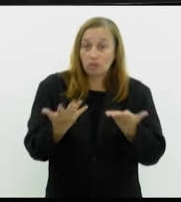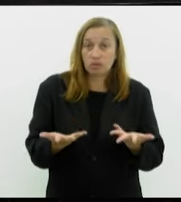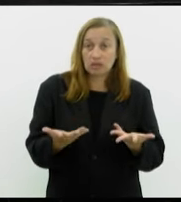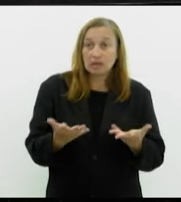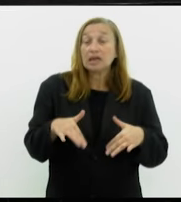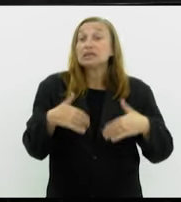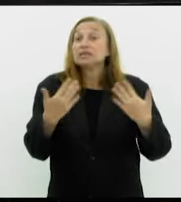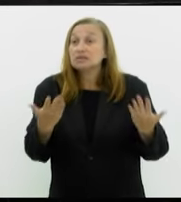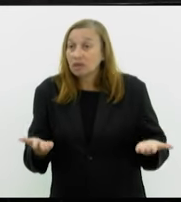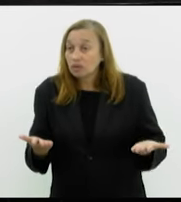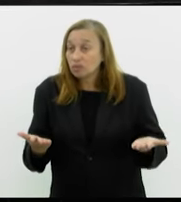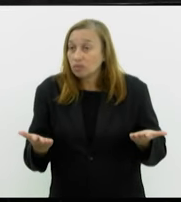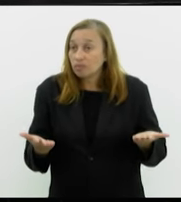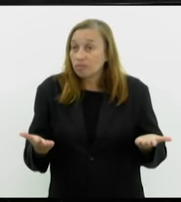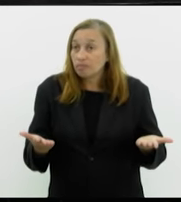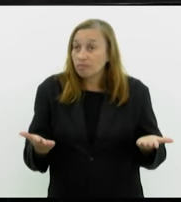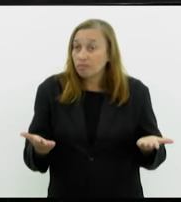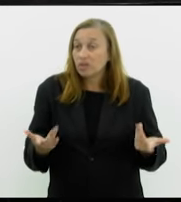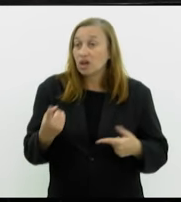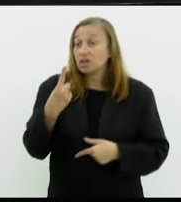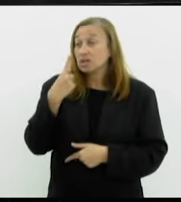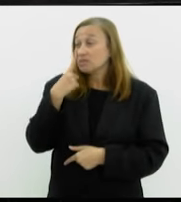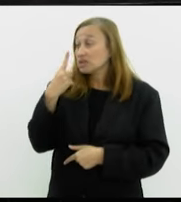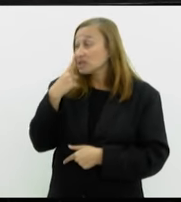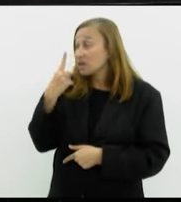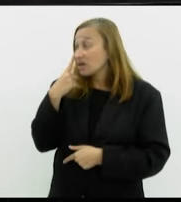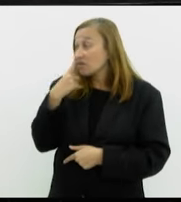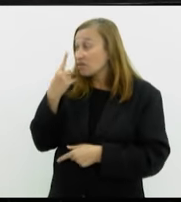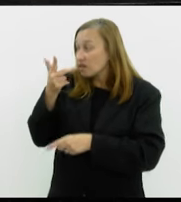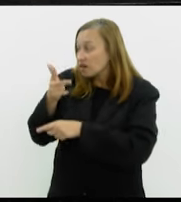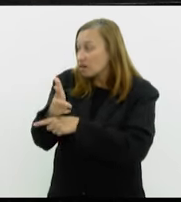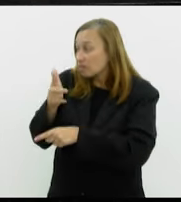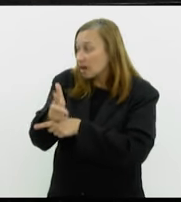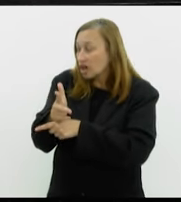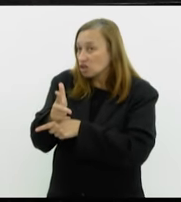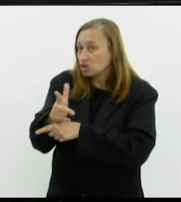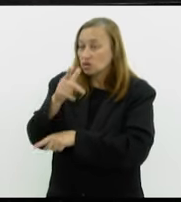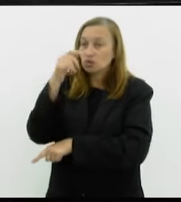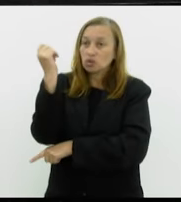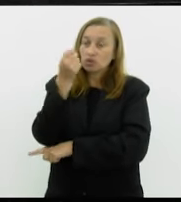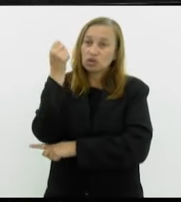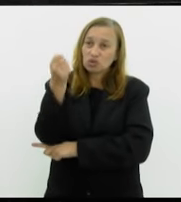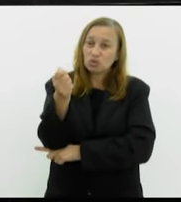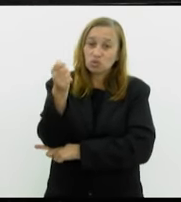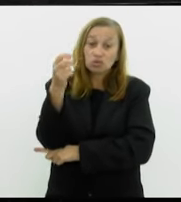algo... Se você vê as imagens do Rio Grande do Sul de cima,